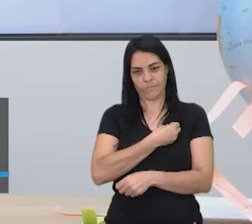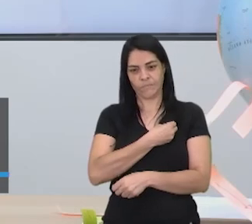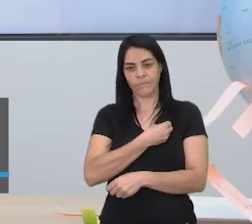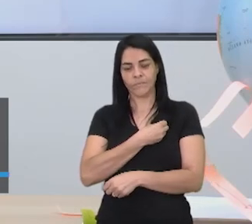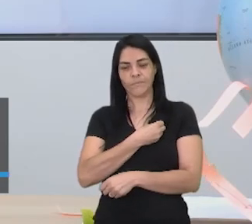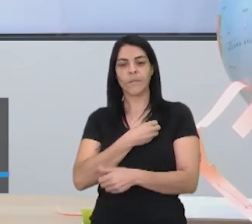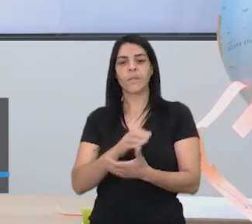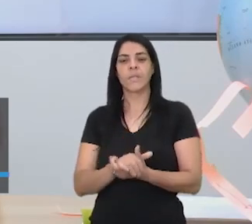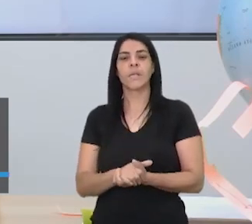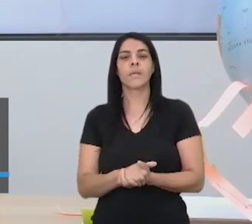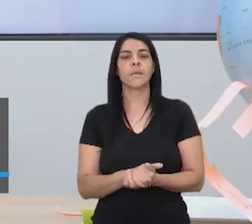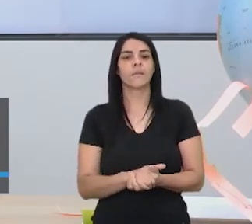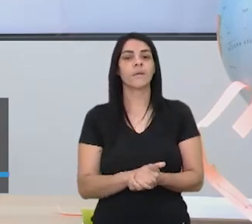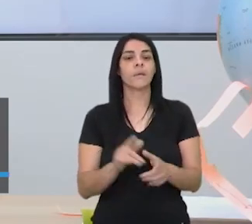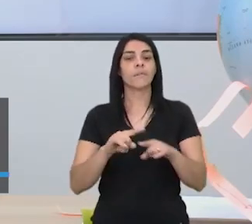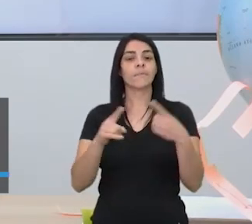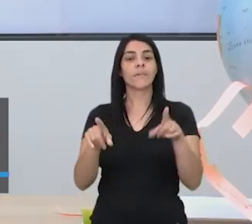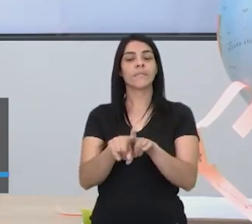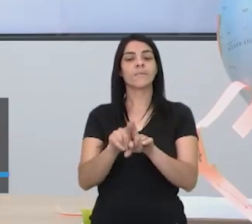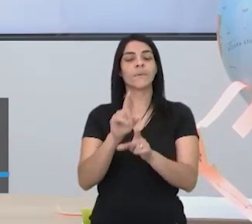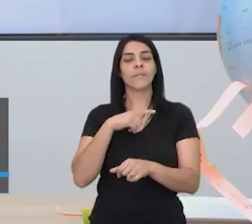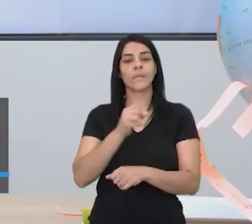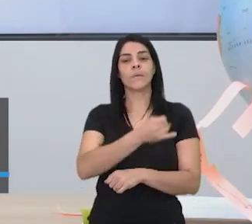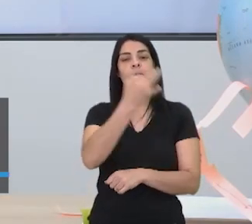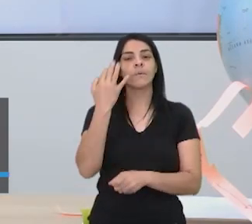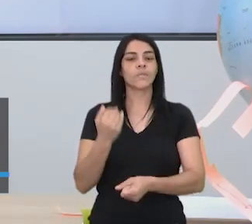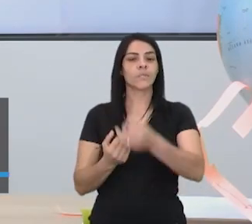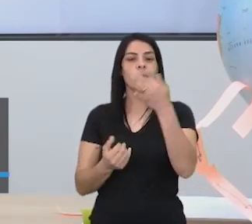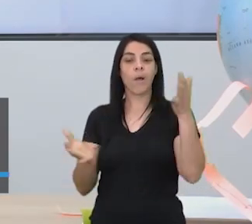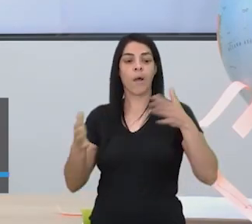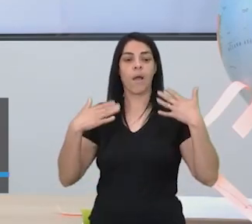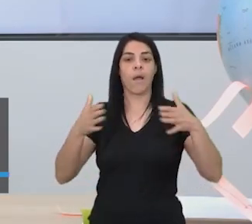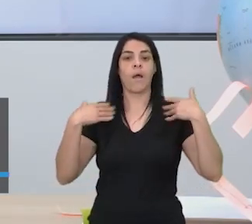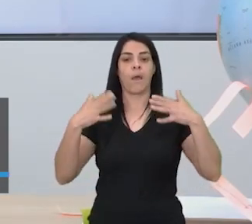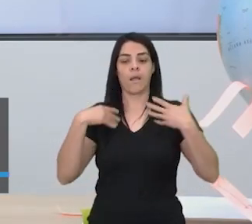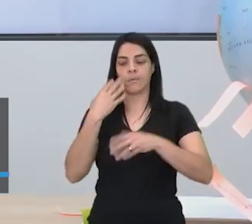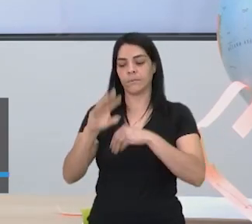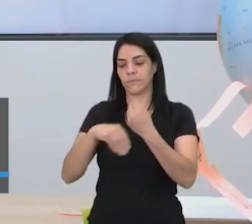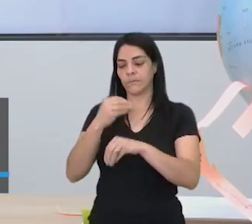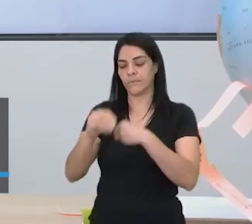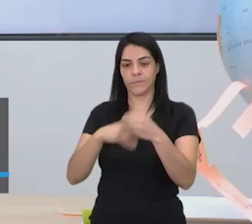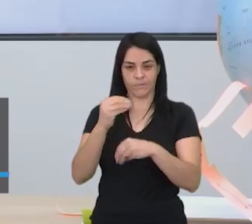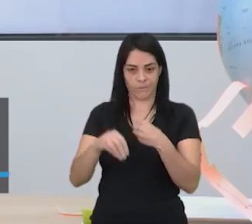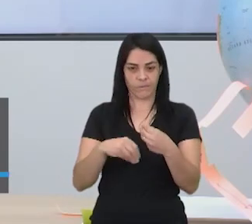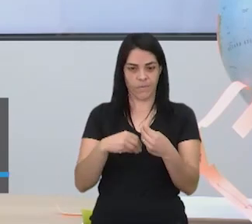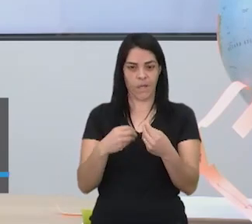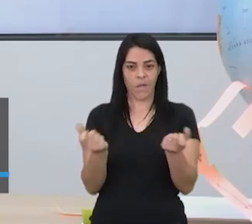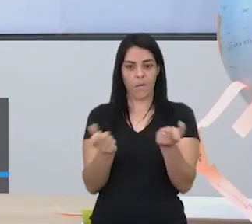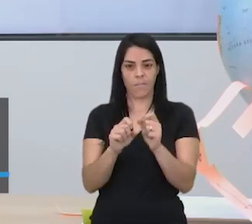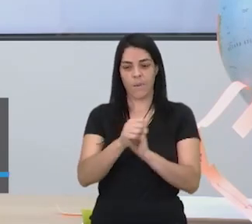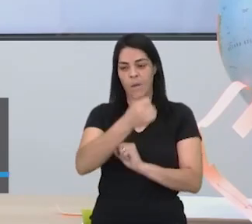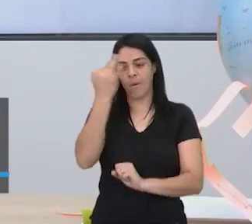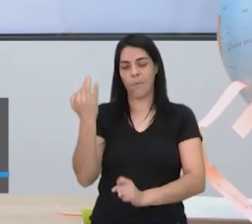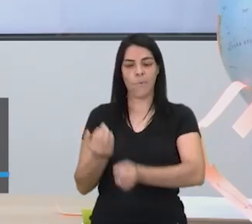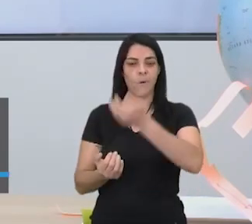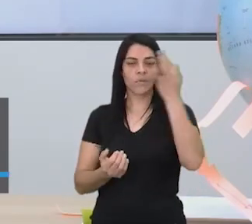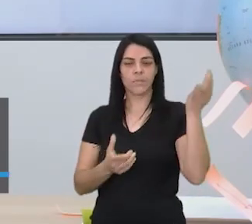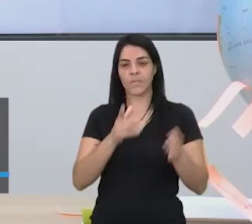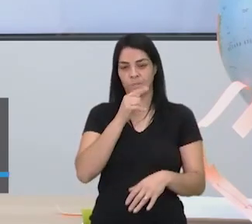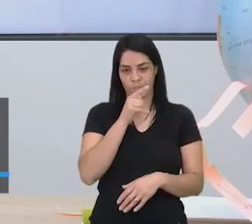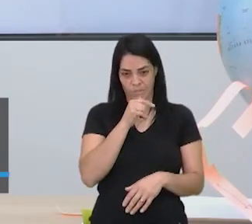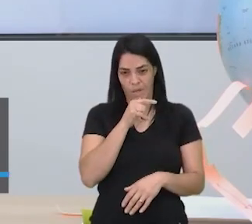desses fluxos de água, mas também a quantidade de calor envolvida aí para a quantidade de água, que a gente já sabe que a água tem